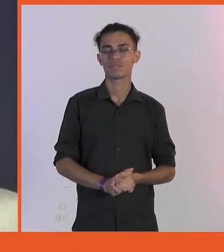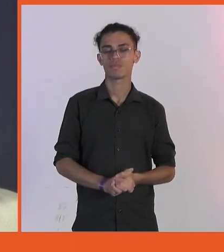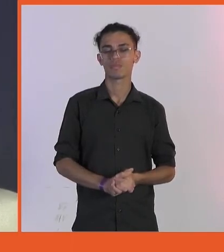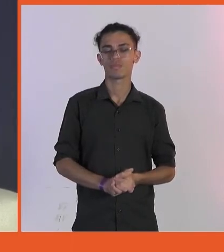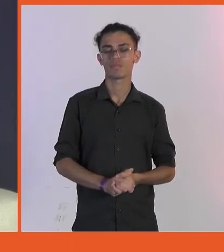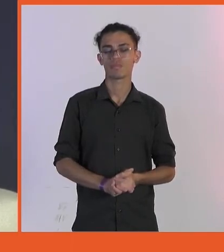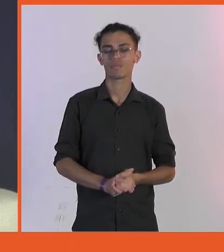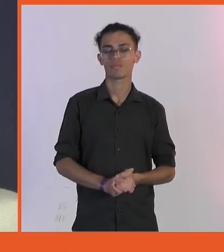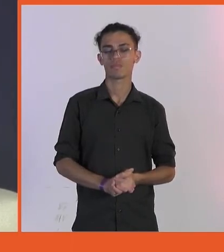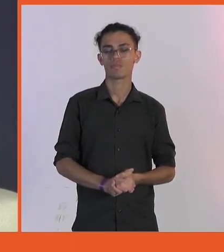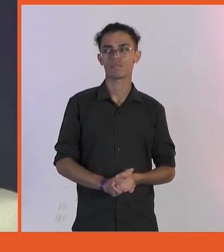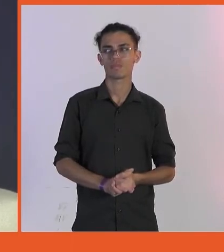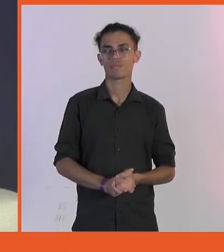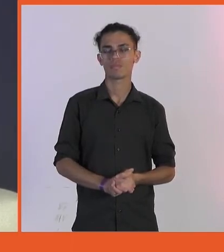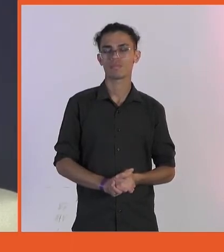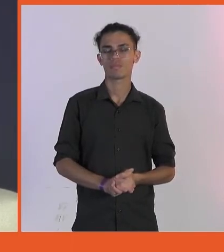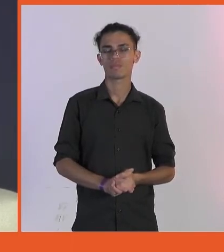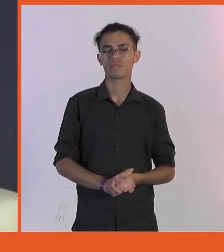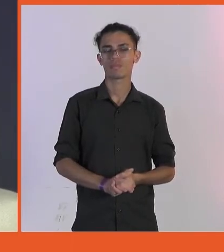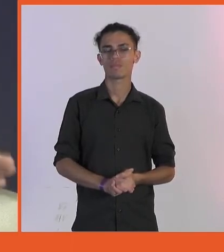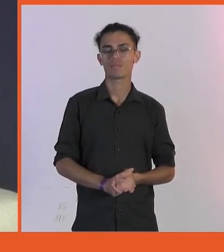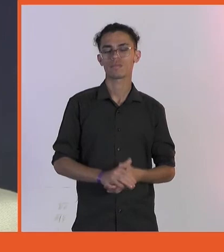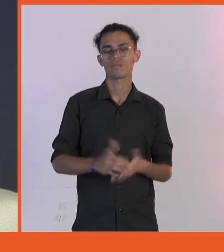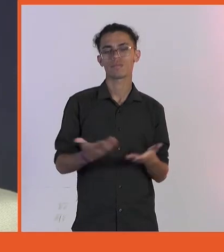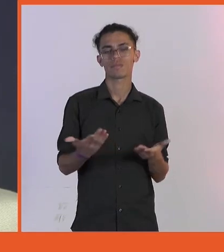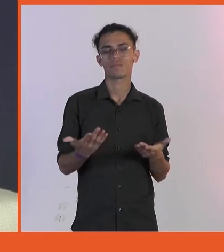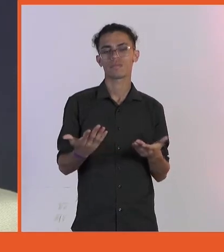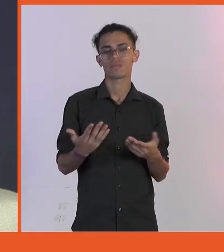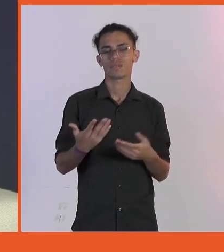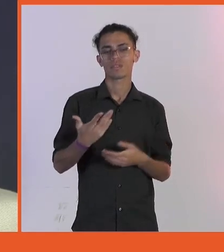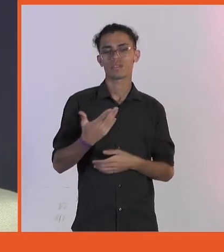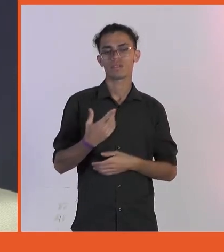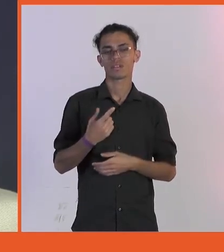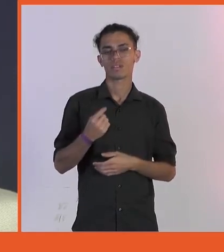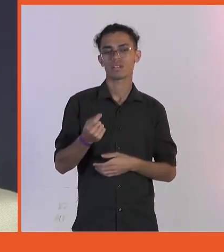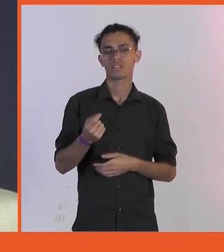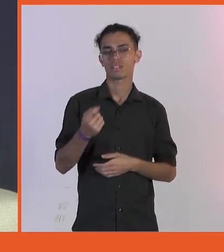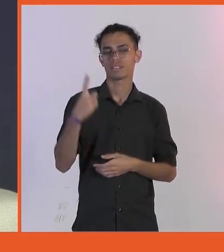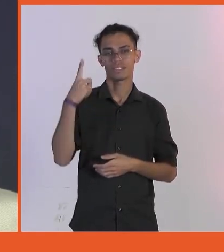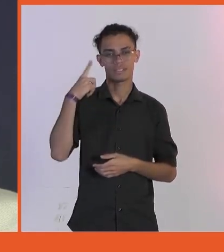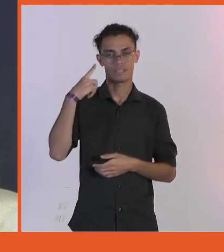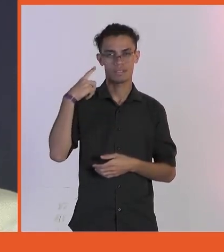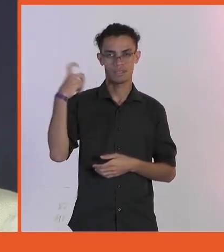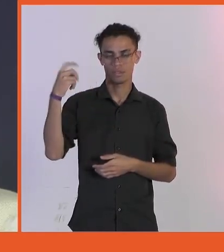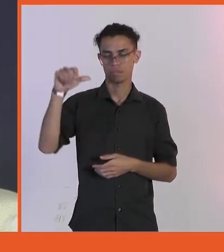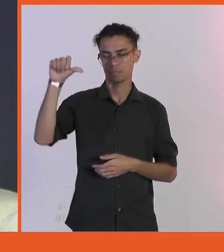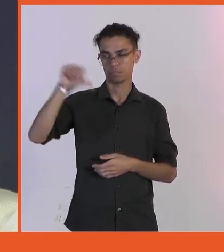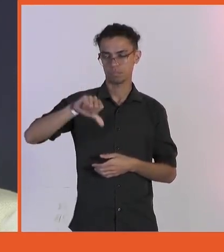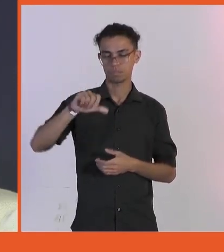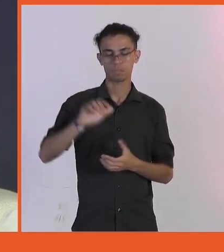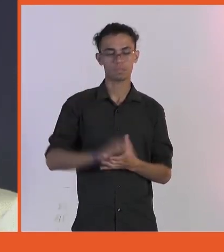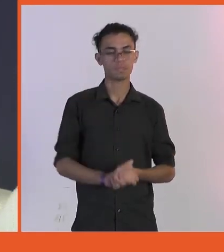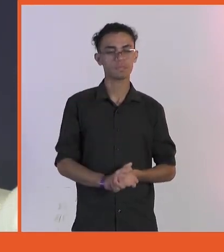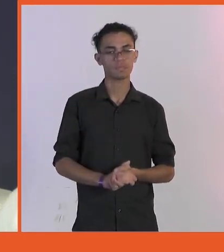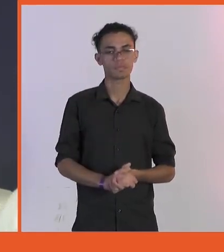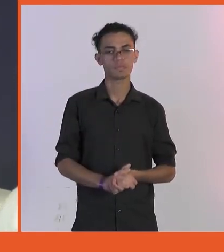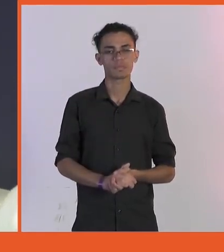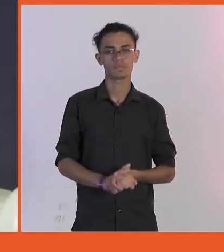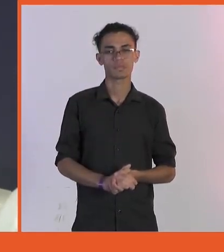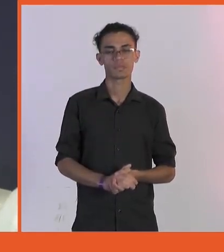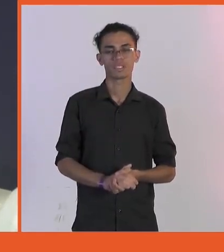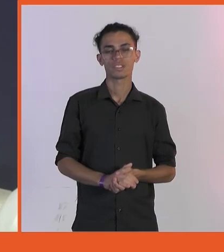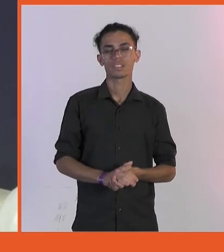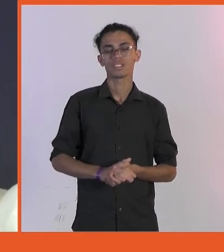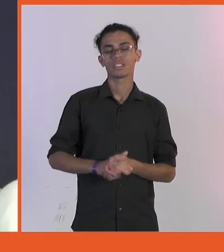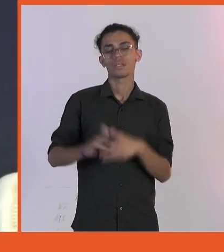conteúdo. São cada vez mais raro criadores de conteúdo que conseguem se sustentar com vídeos